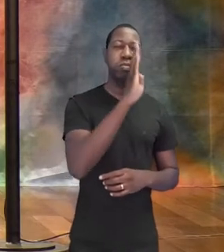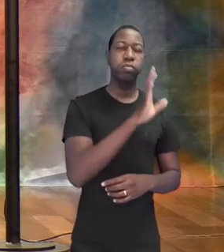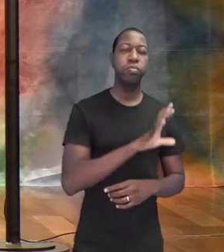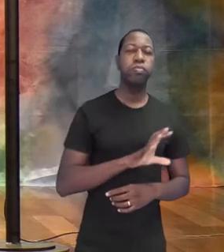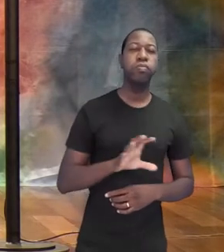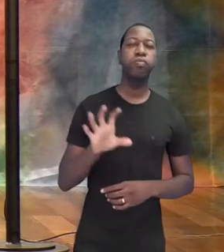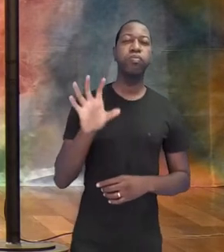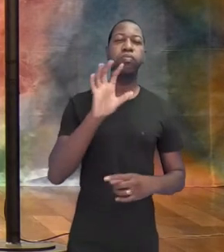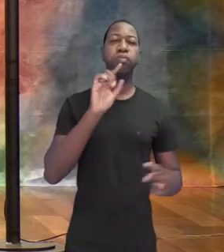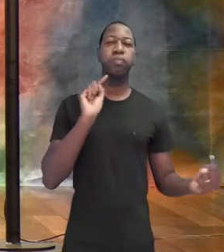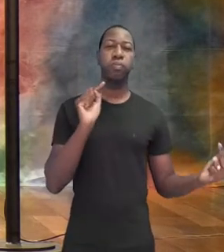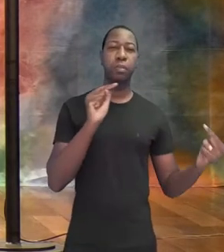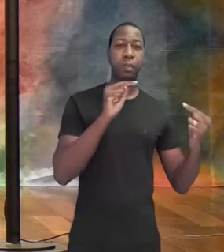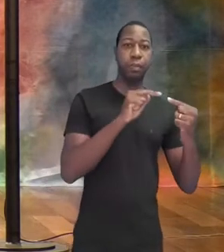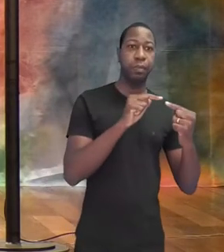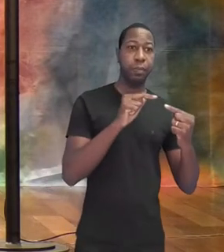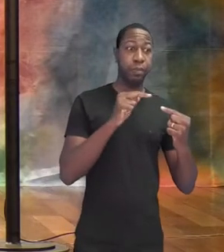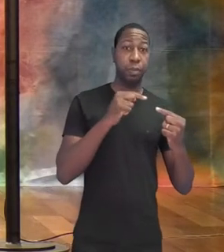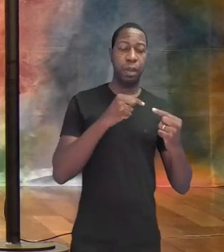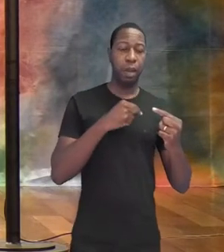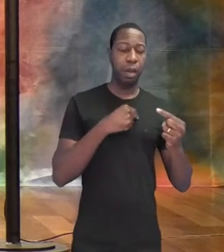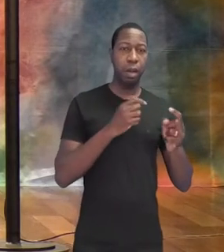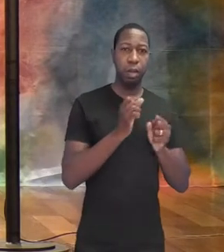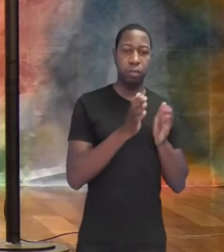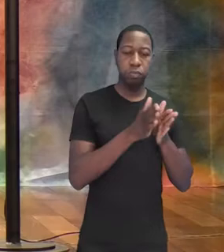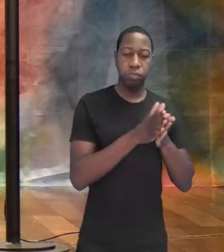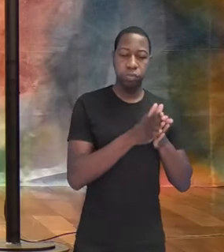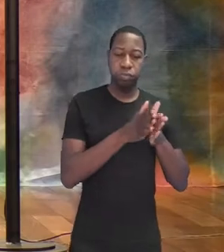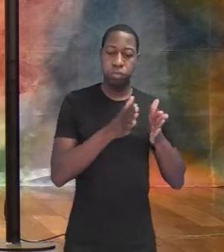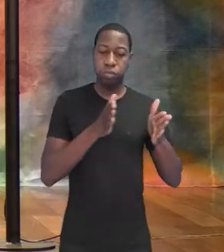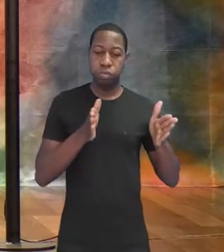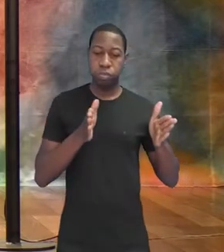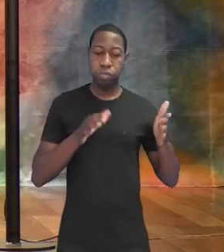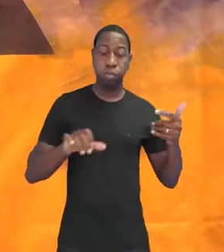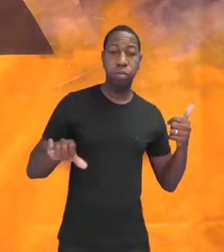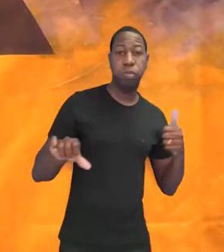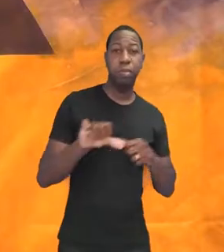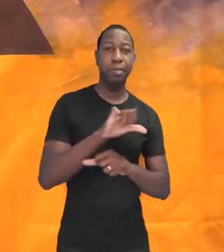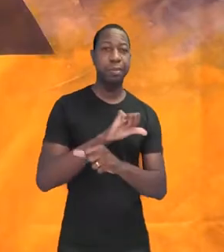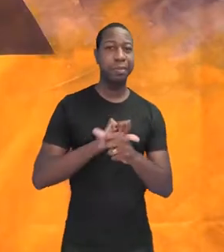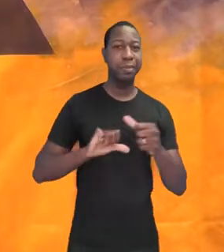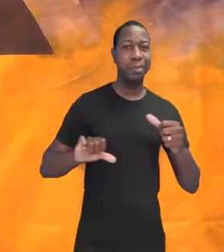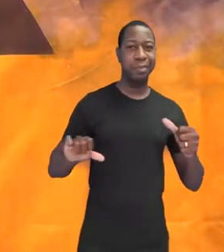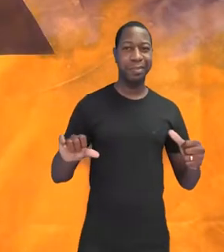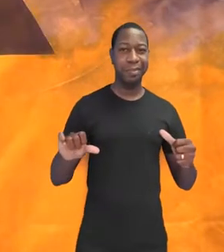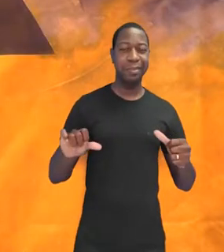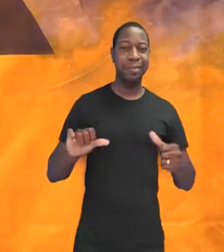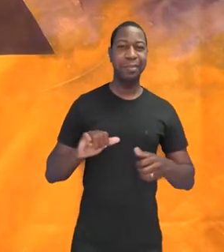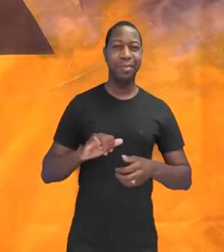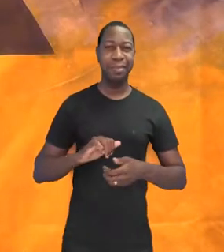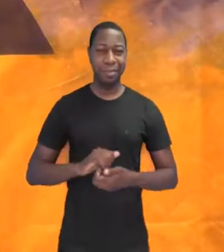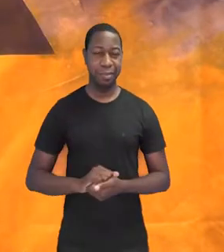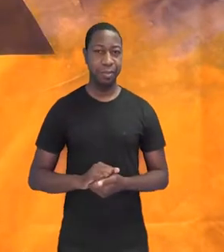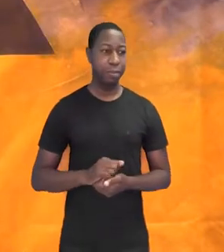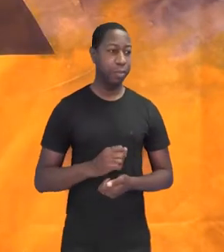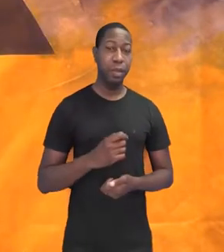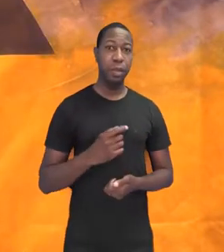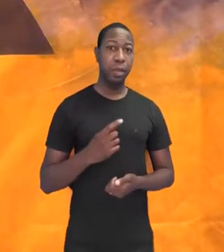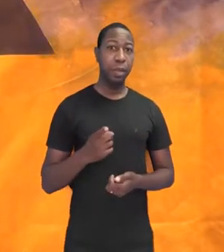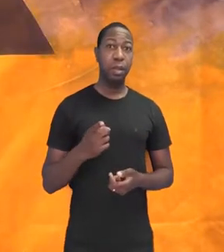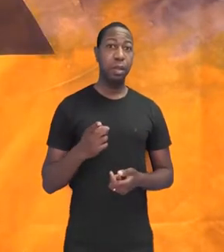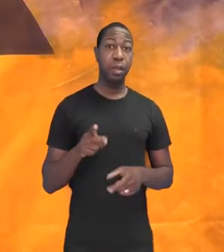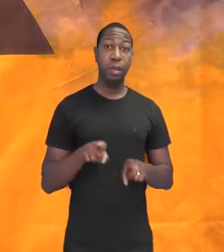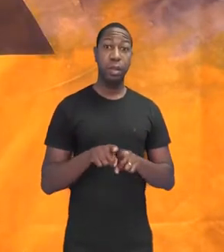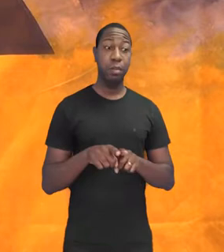Assim, passaremos da fase do mimetismo para a fase da criação. Seremos internacionais,